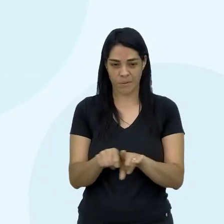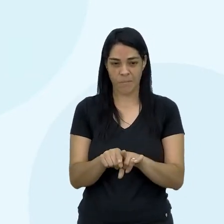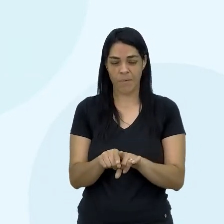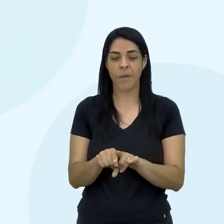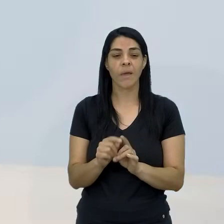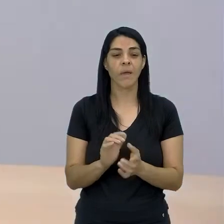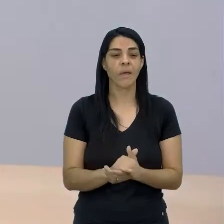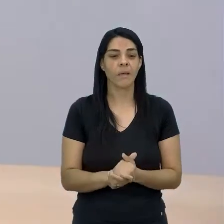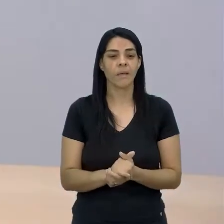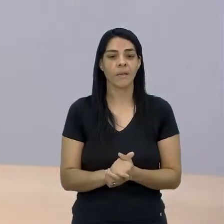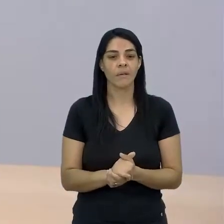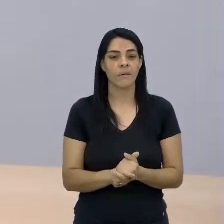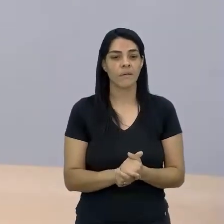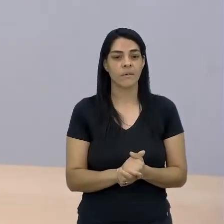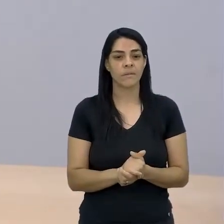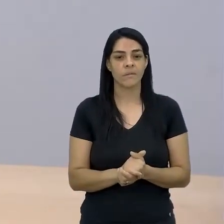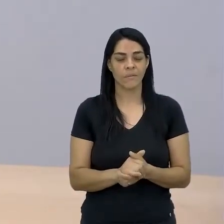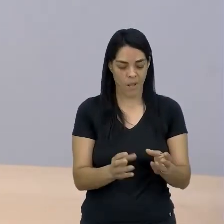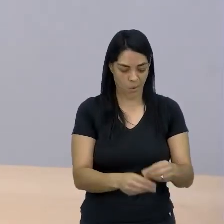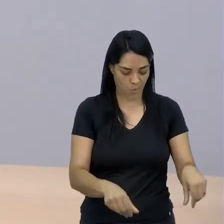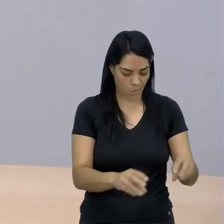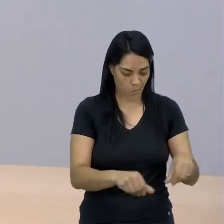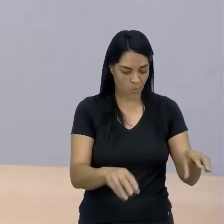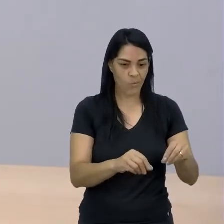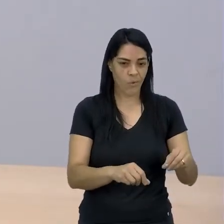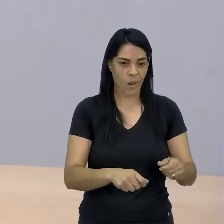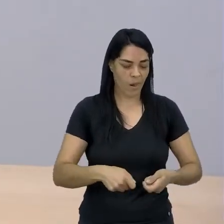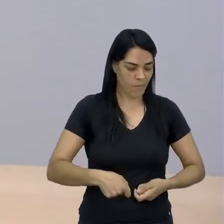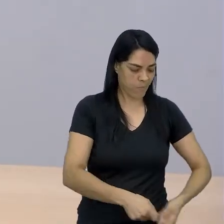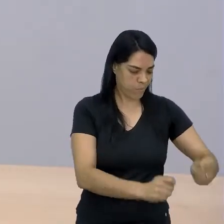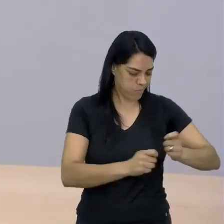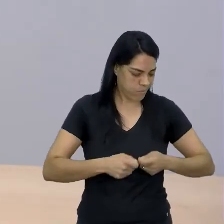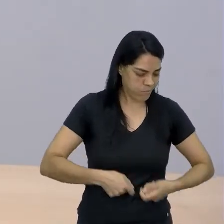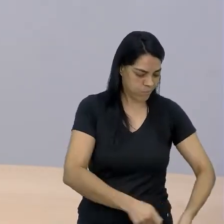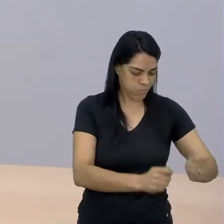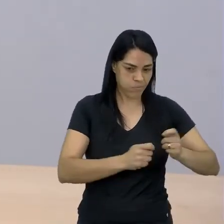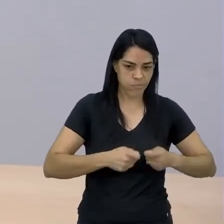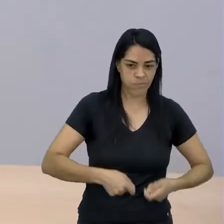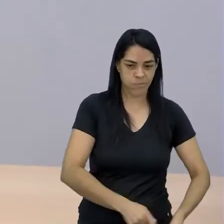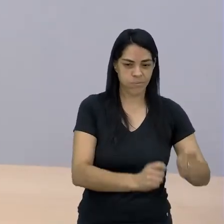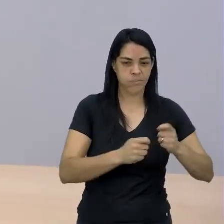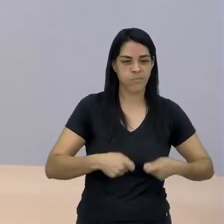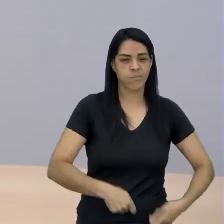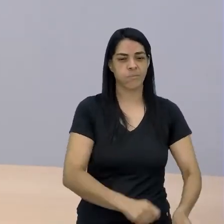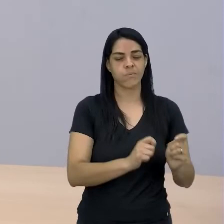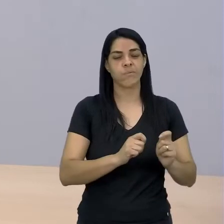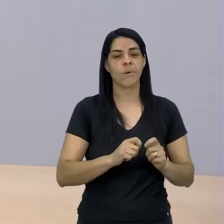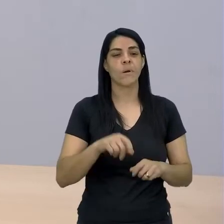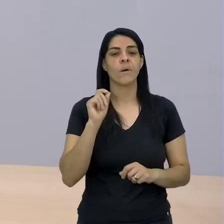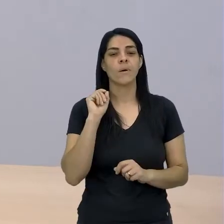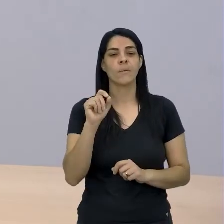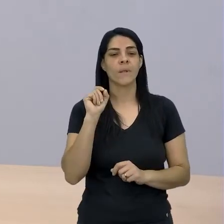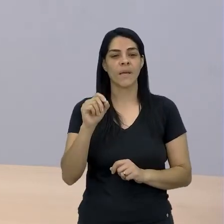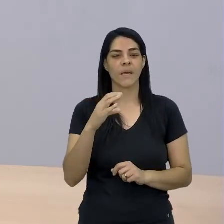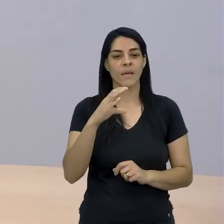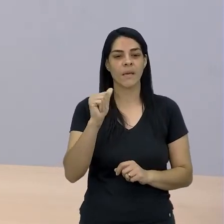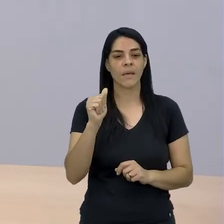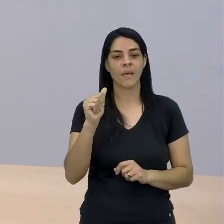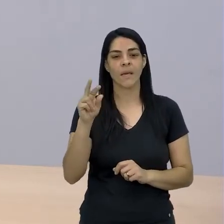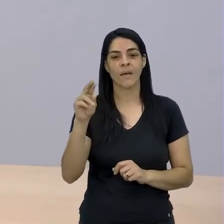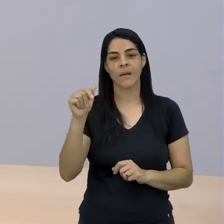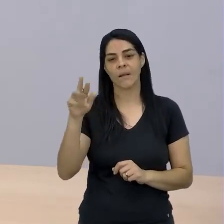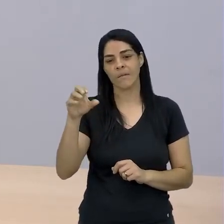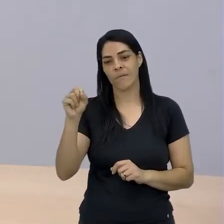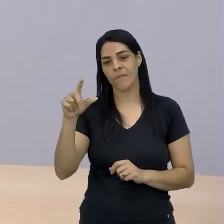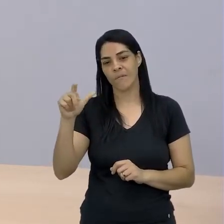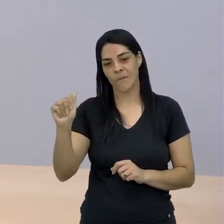ali garimpar o solo, escavar o solo. Em busca de quê? Carvão mineral,